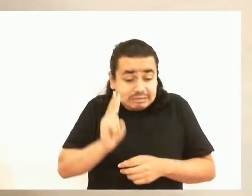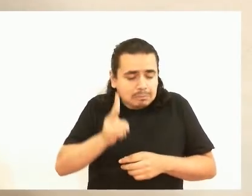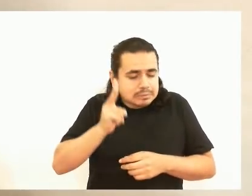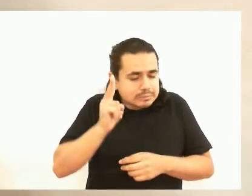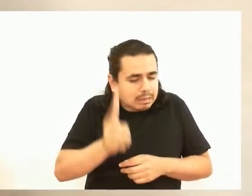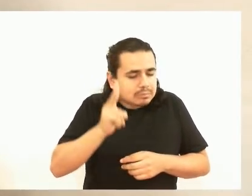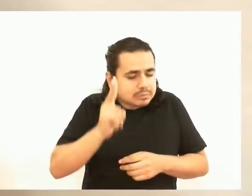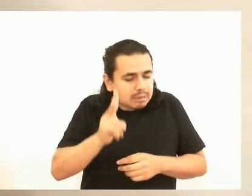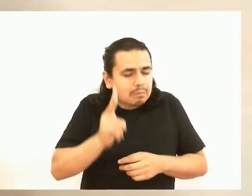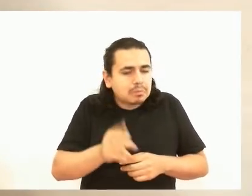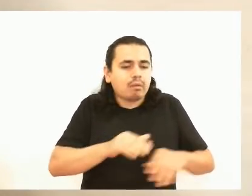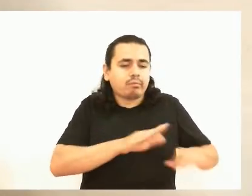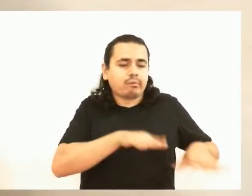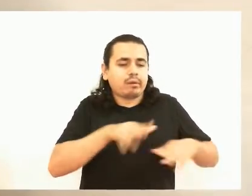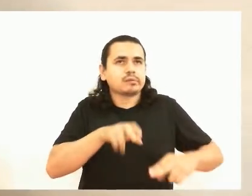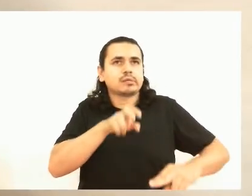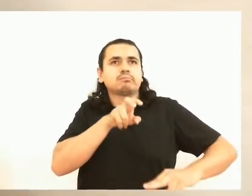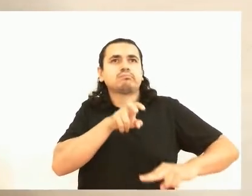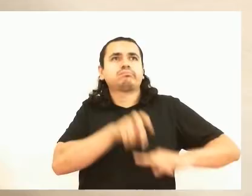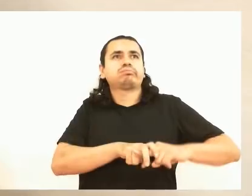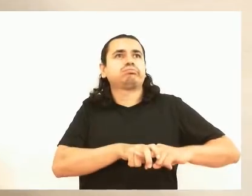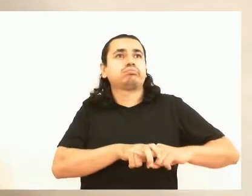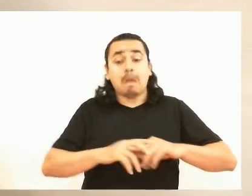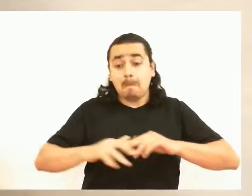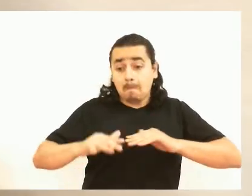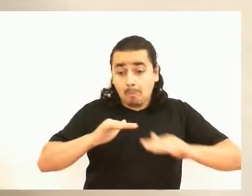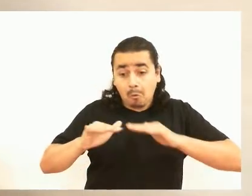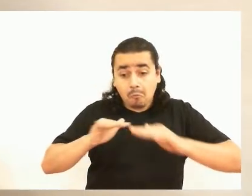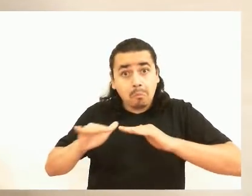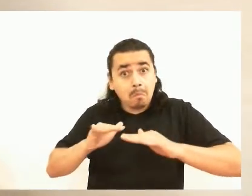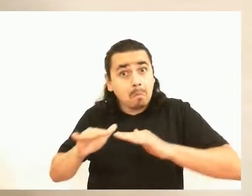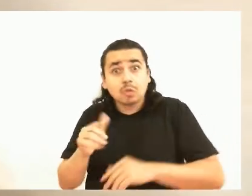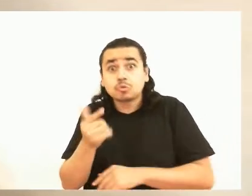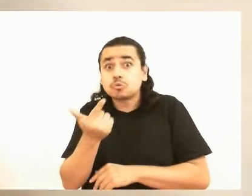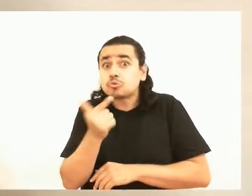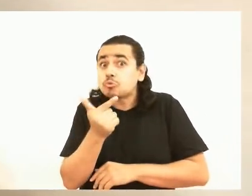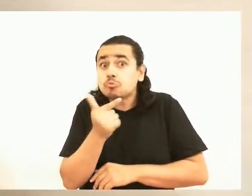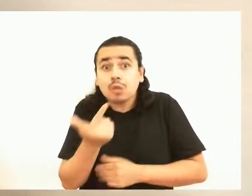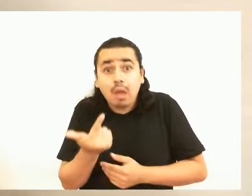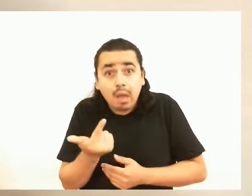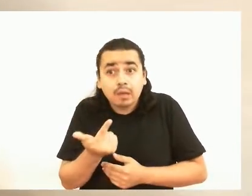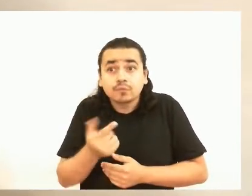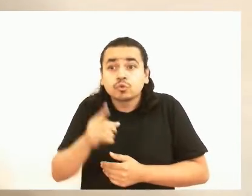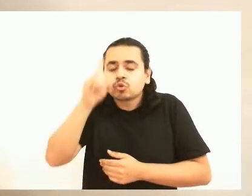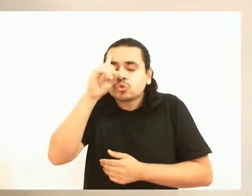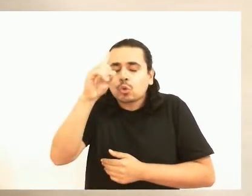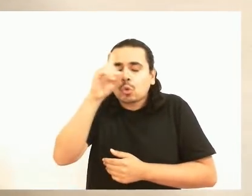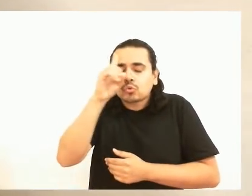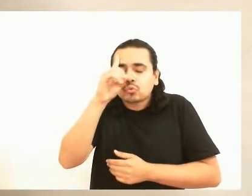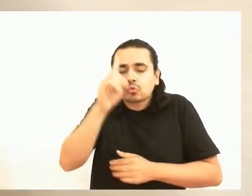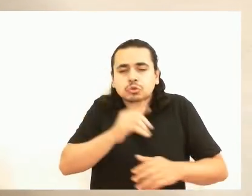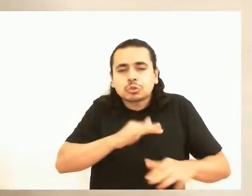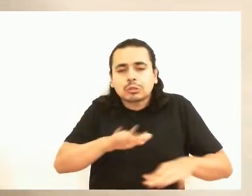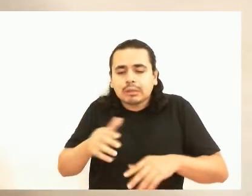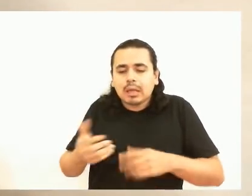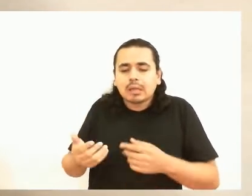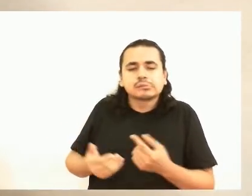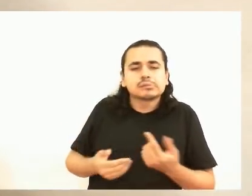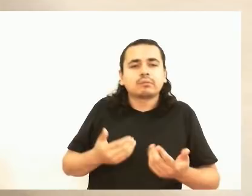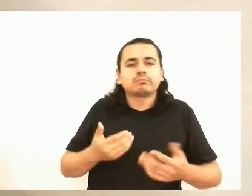crescendo sedentarismo infantil ou não o movimento pelo convite diário das